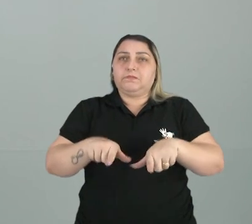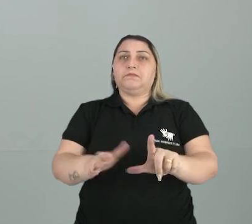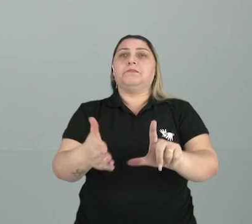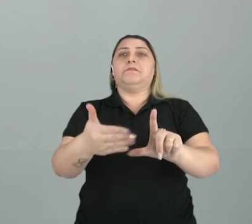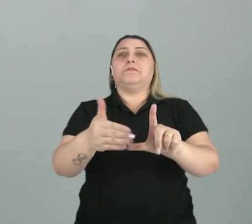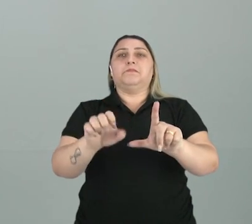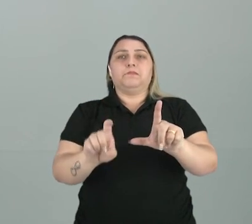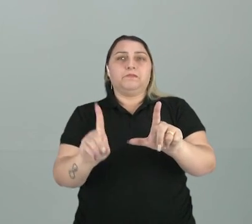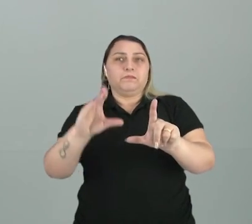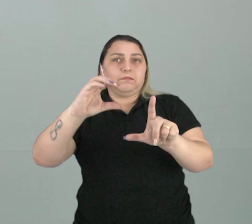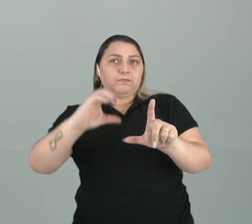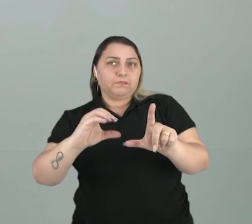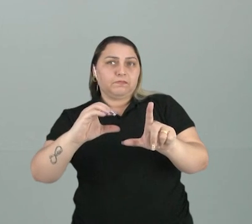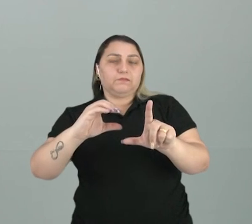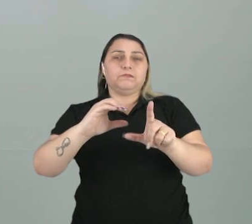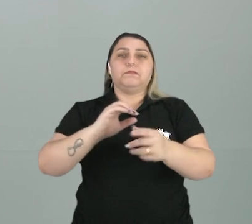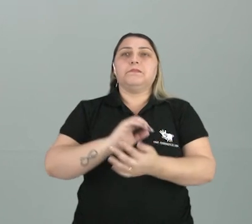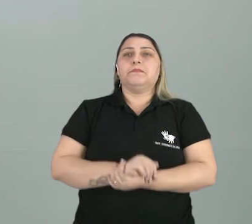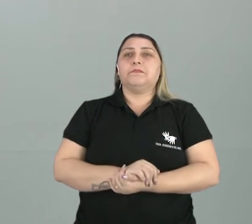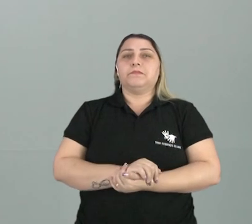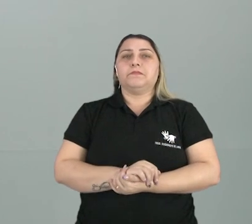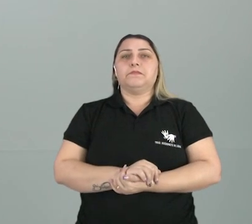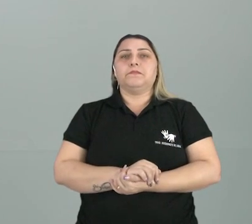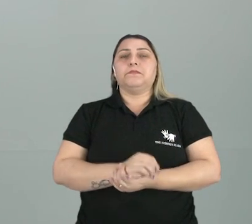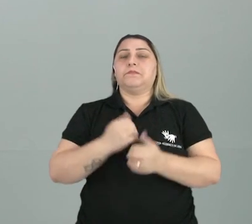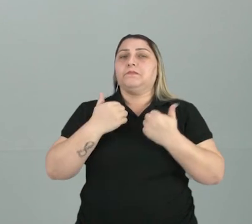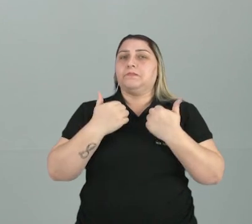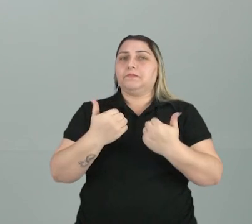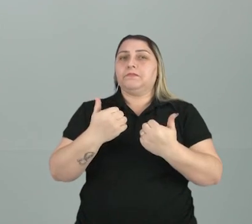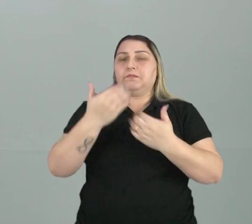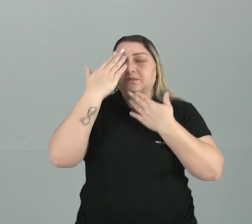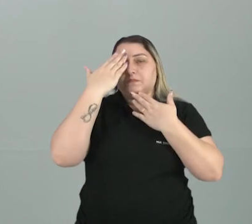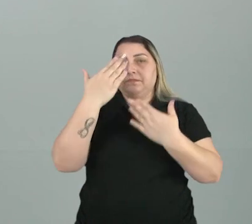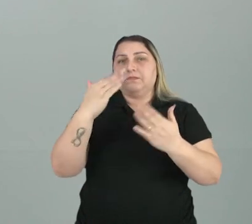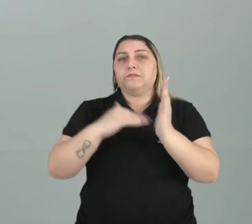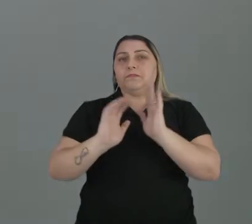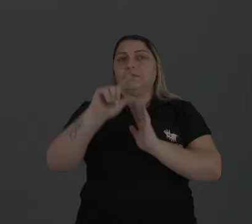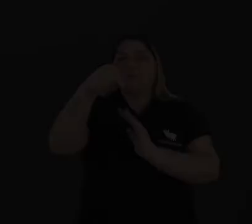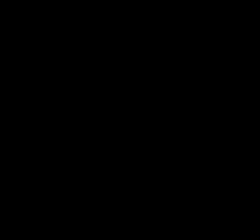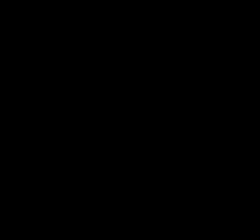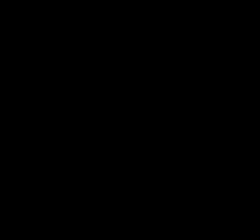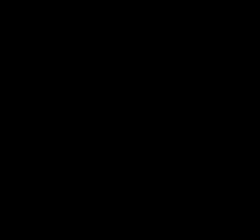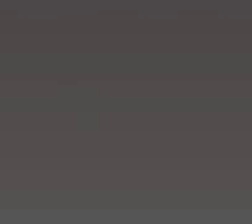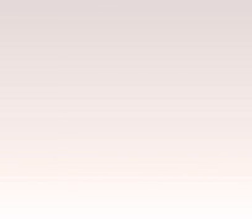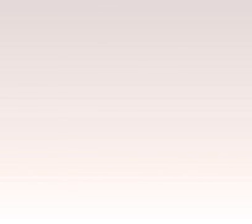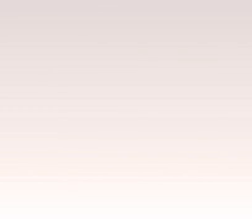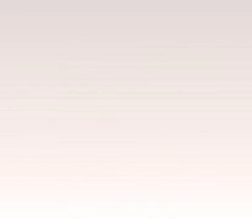adicionalmente dispostos lá na plataforma Eduque. Tá bom? Obrigado e até a próxima.